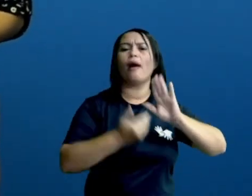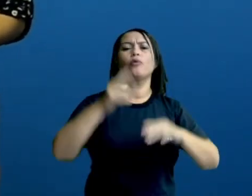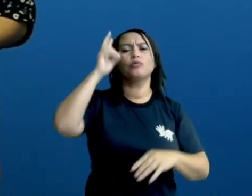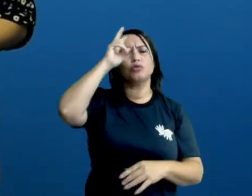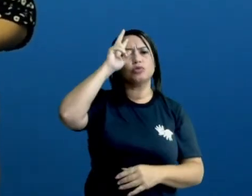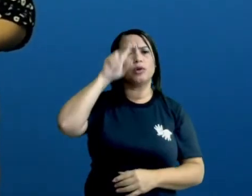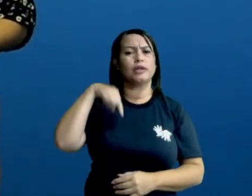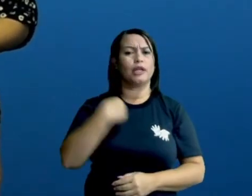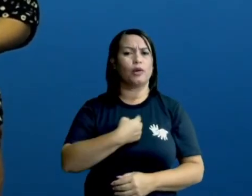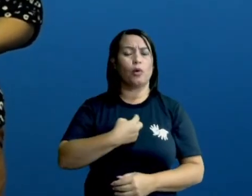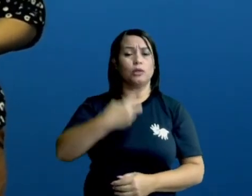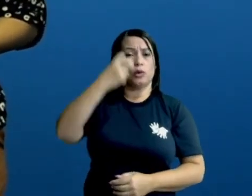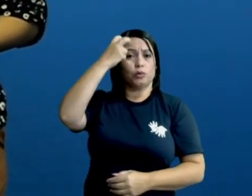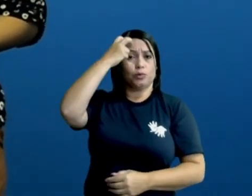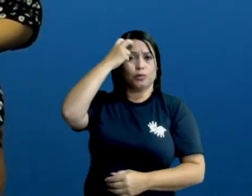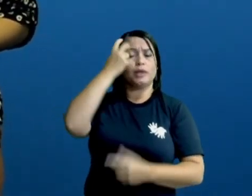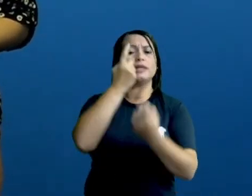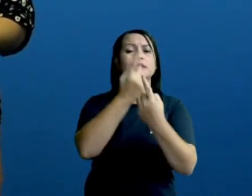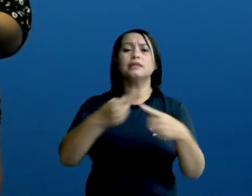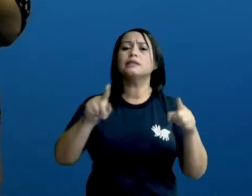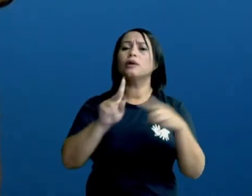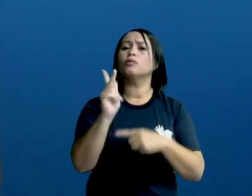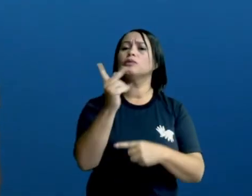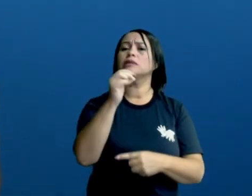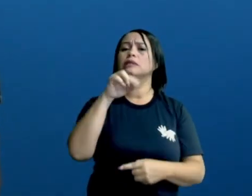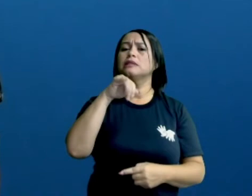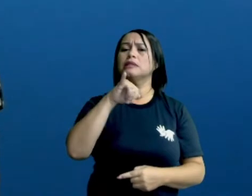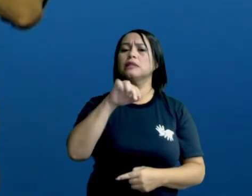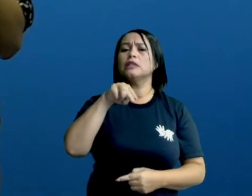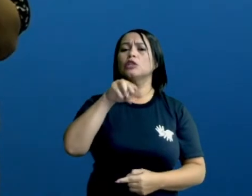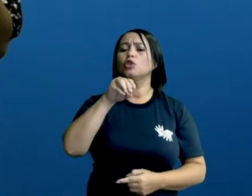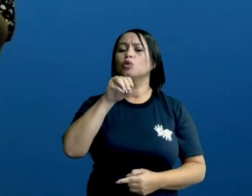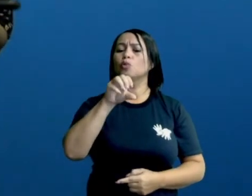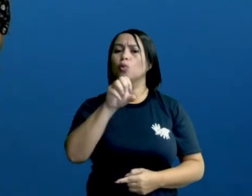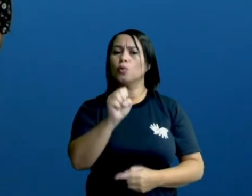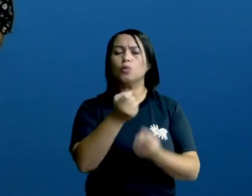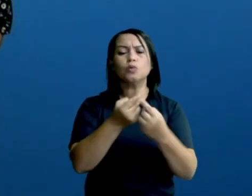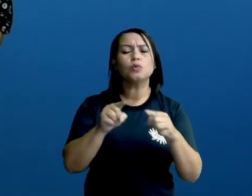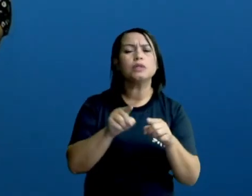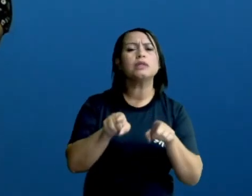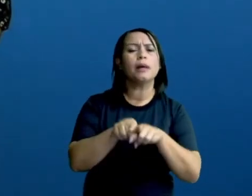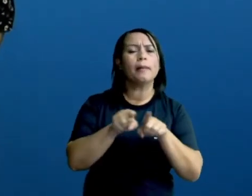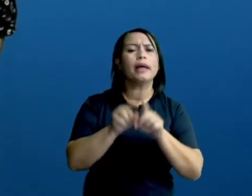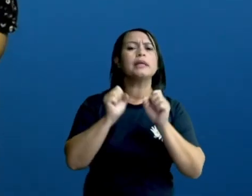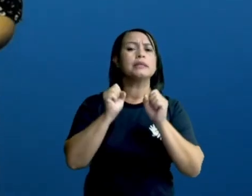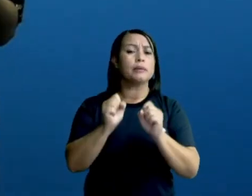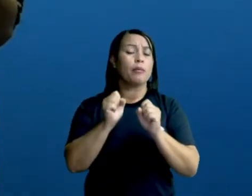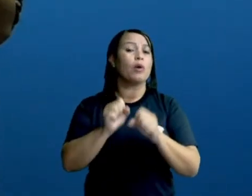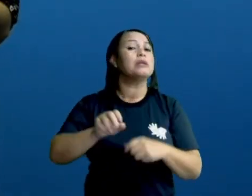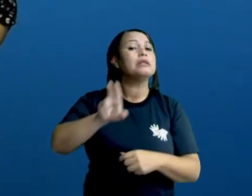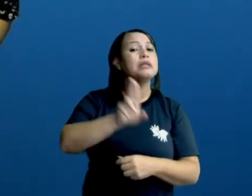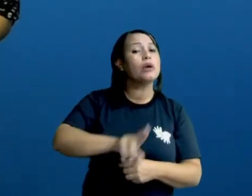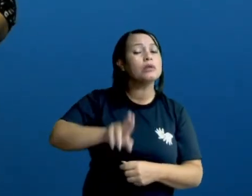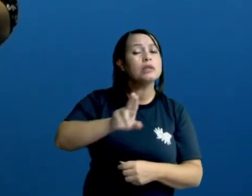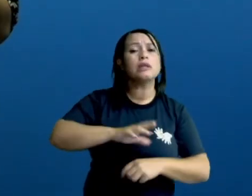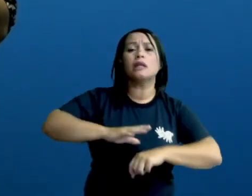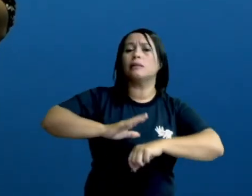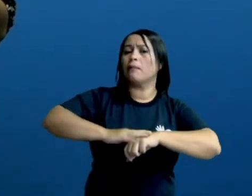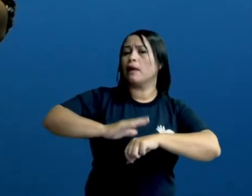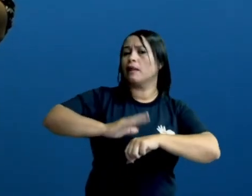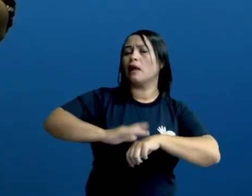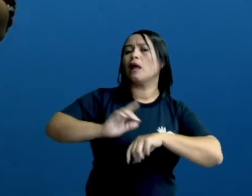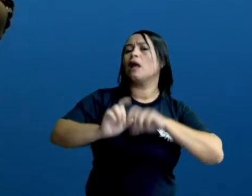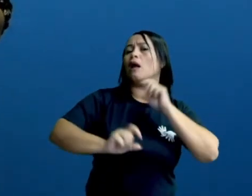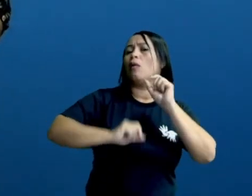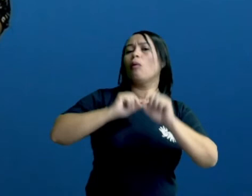nossa cultura, que são os hinos, para que vocês entendam que eles podem sim ser utilizados de maneira bem